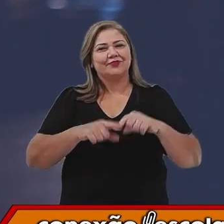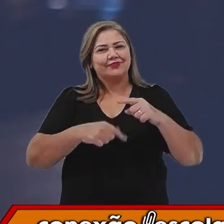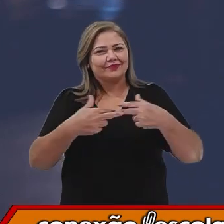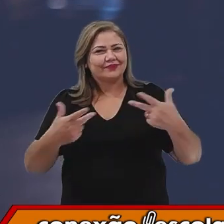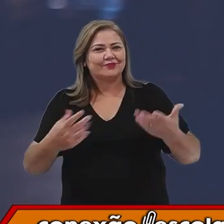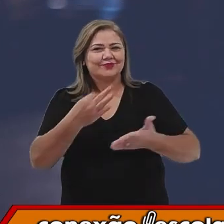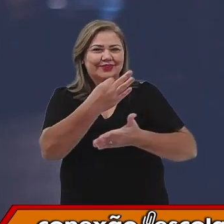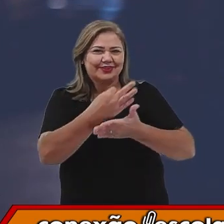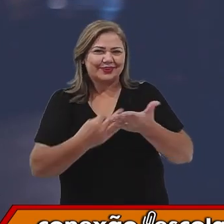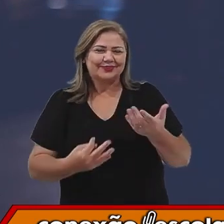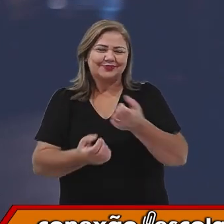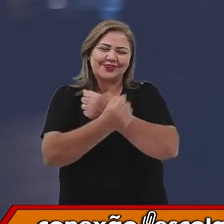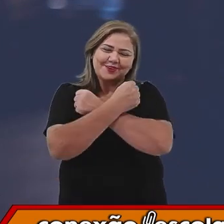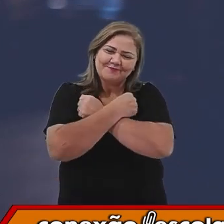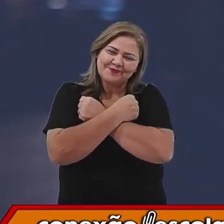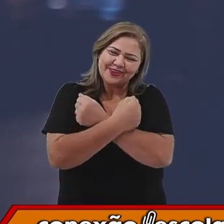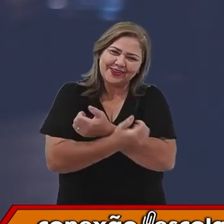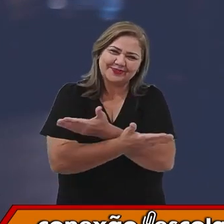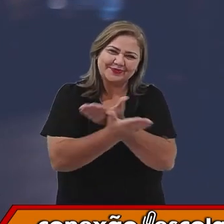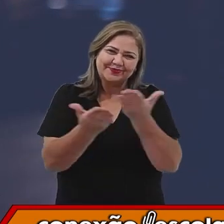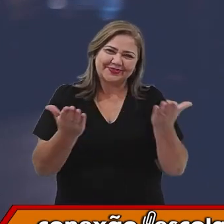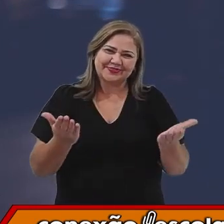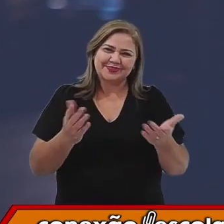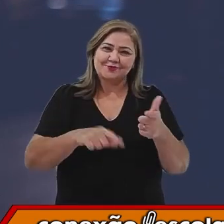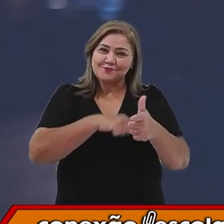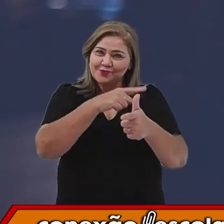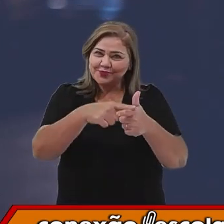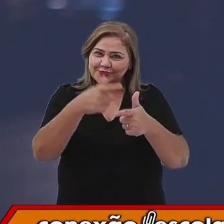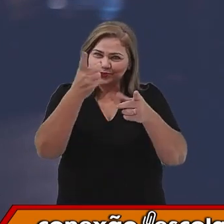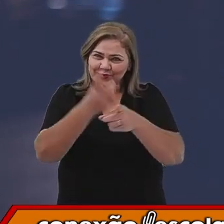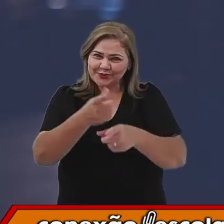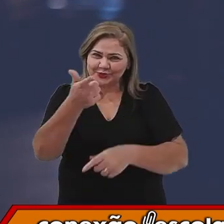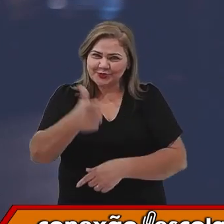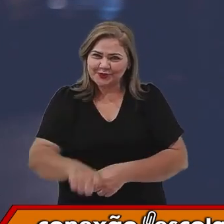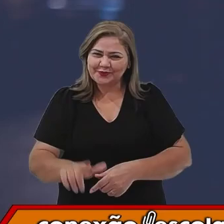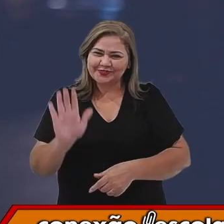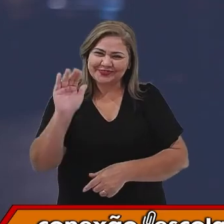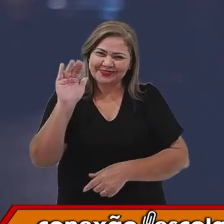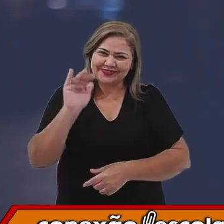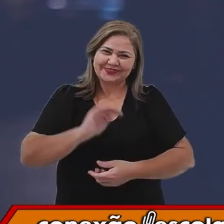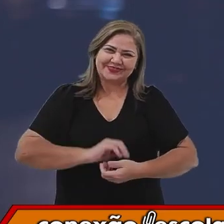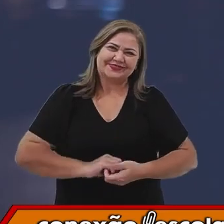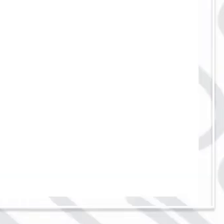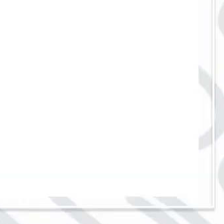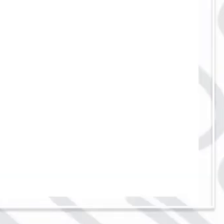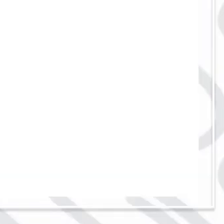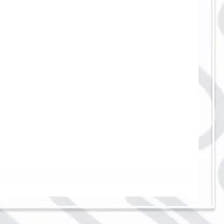Um grande abraço para você, até o nosso próximo encontro. Tchau, tchau!